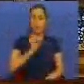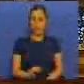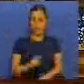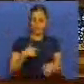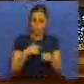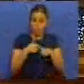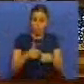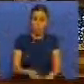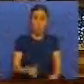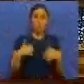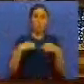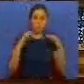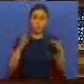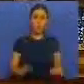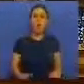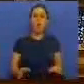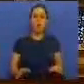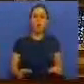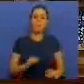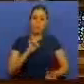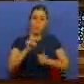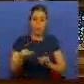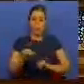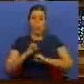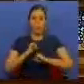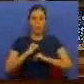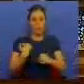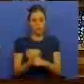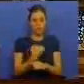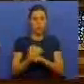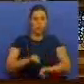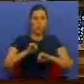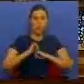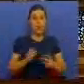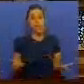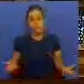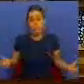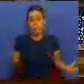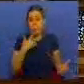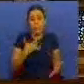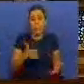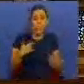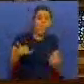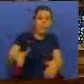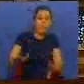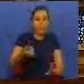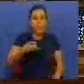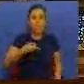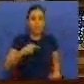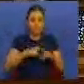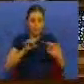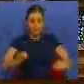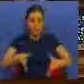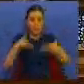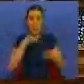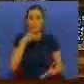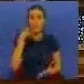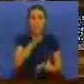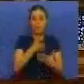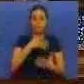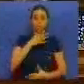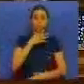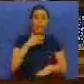Cumprimos aquela que era a nossa função. Aliás, não posso aqui deixar, no início, de salientar a